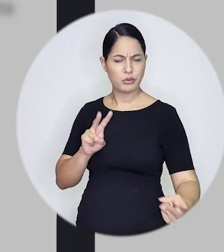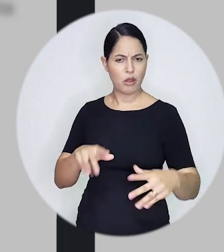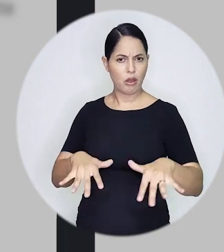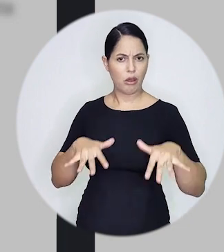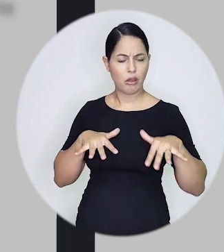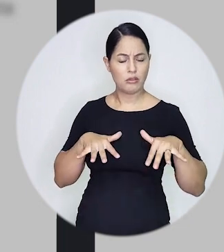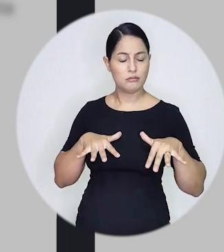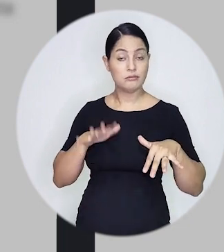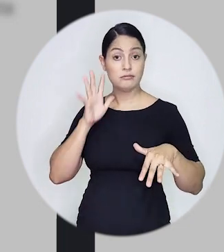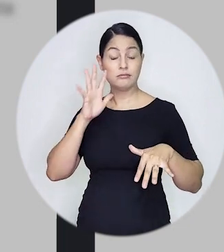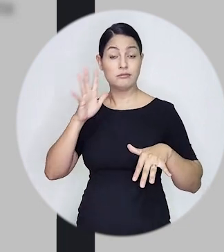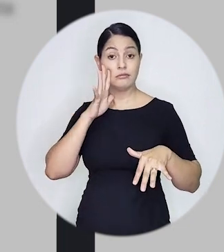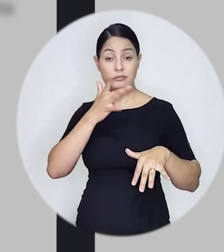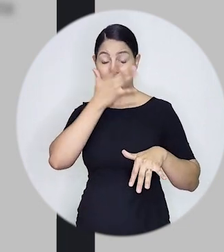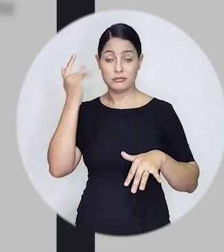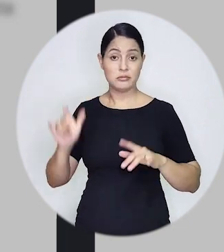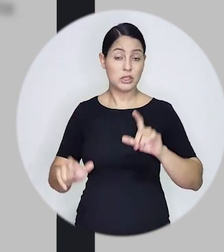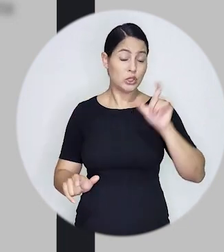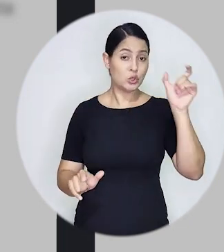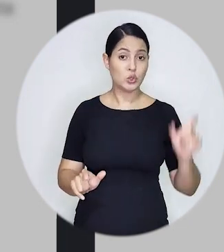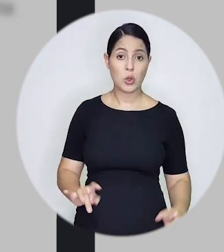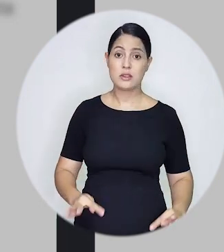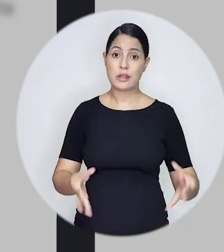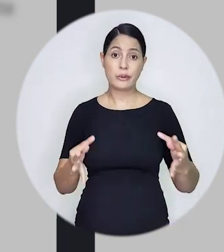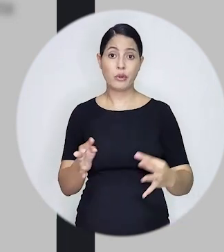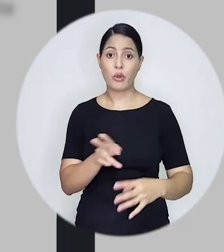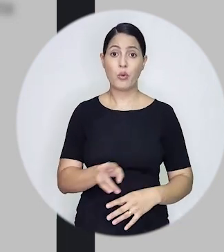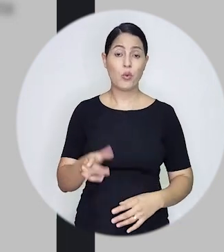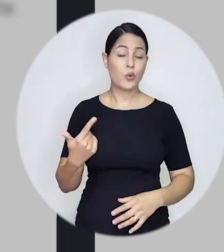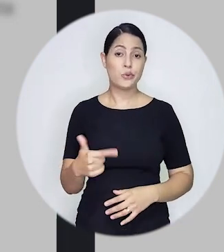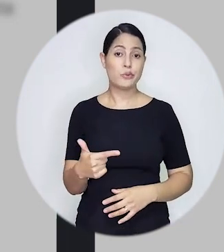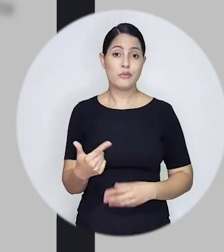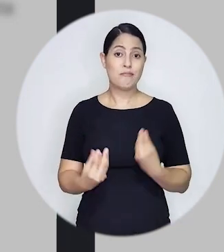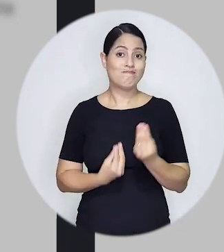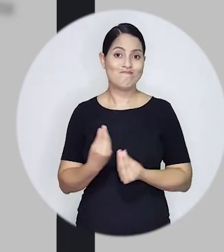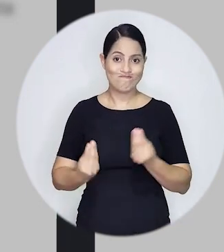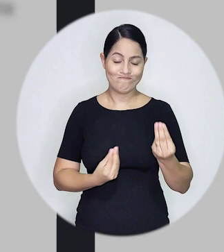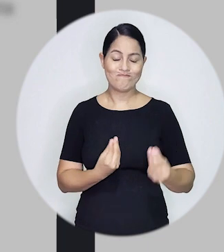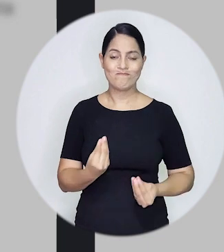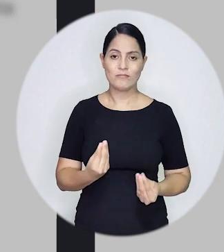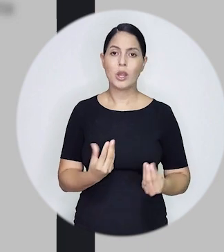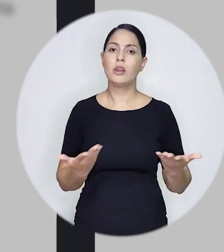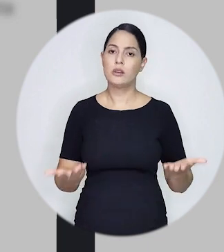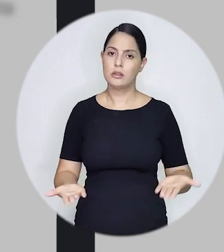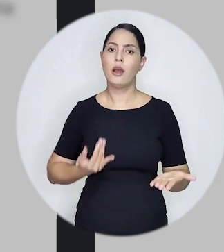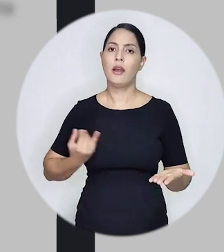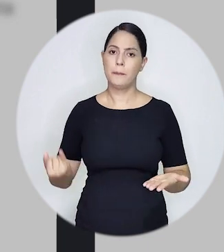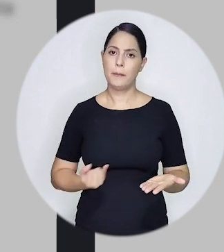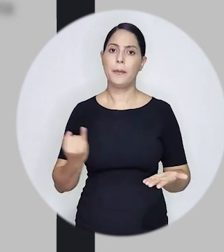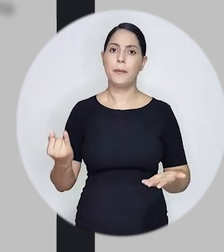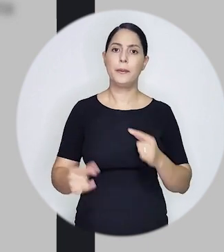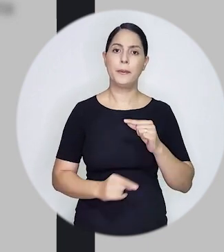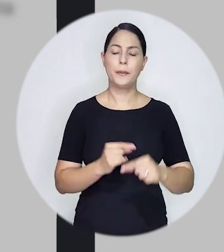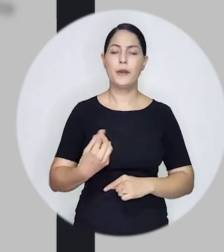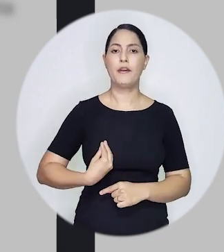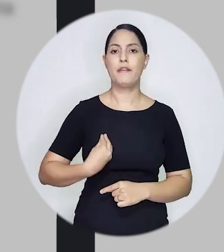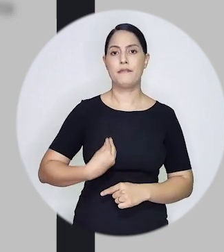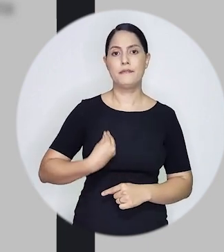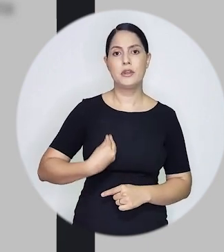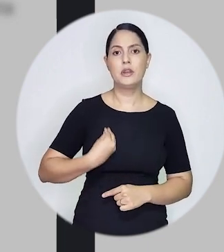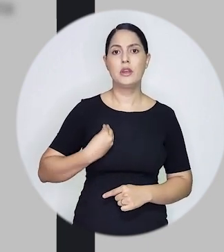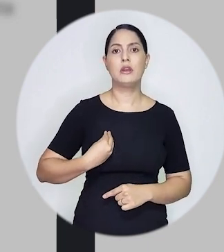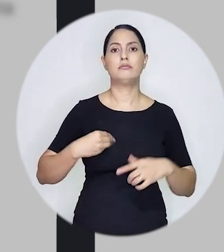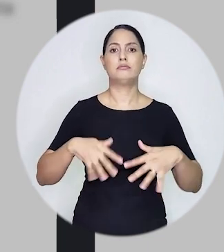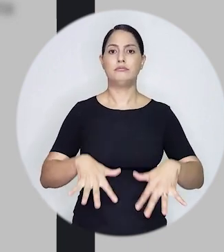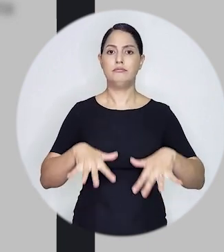à justiça àqueles que não têm recursos tecnológicos adequados. Ainda segundo a publicação, a presença física de magistrados nas